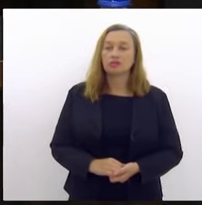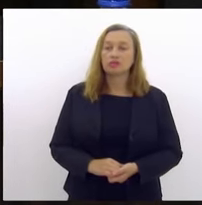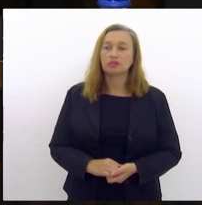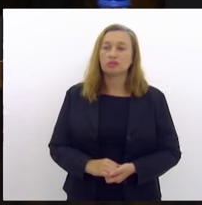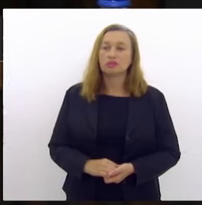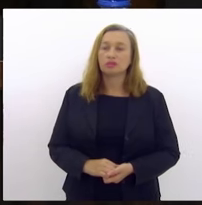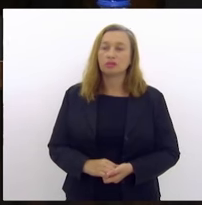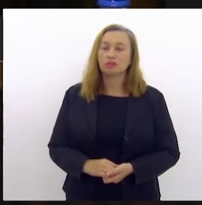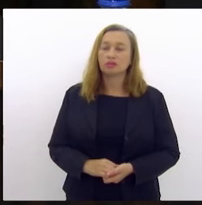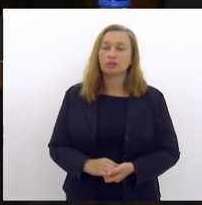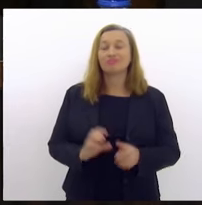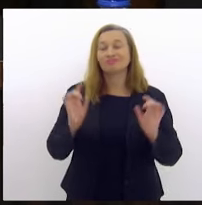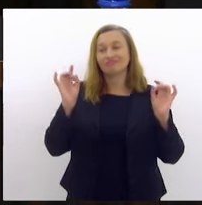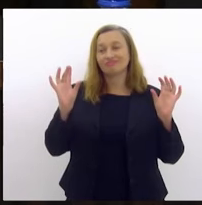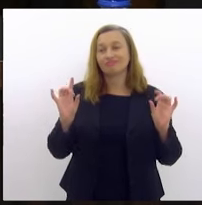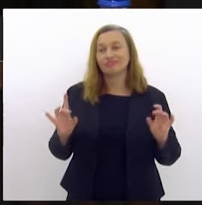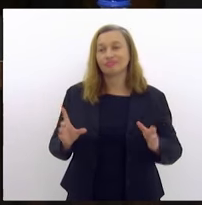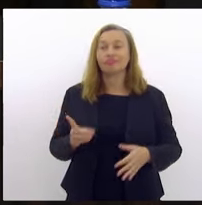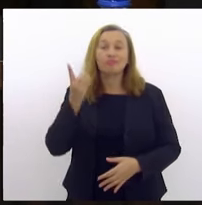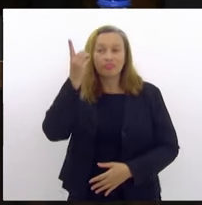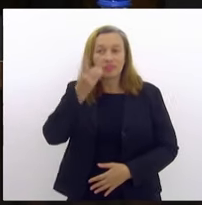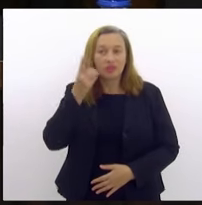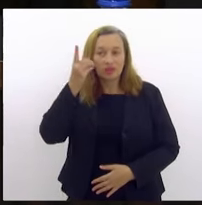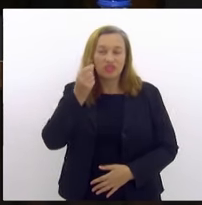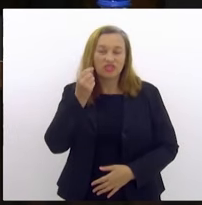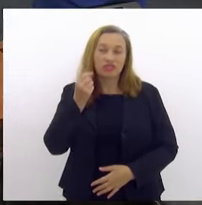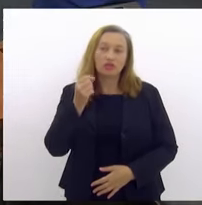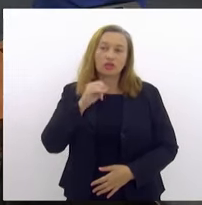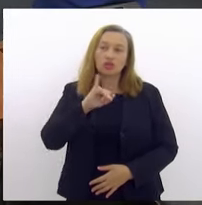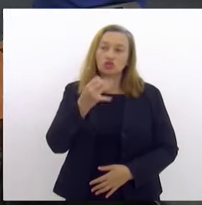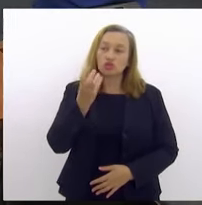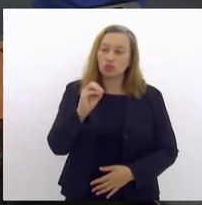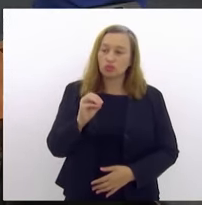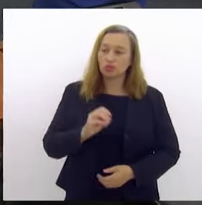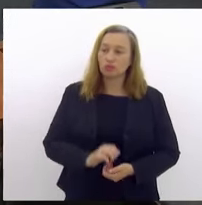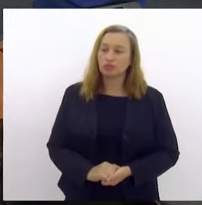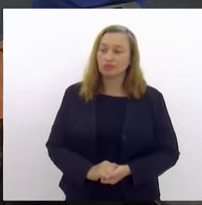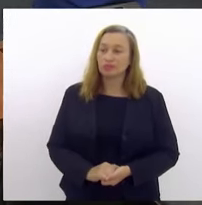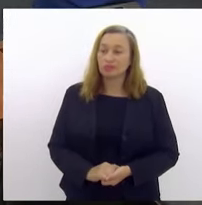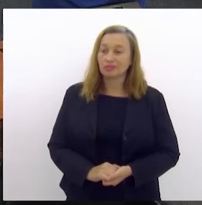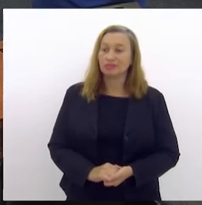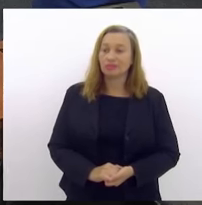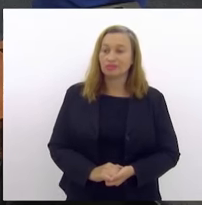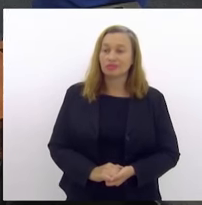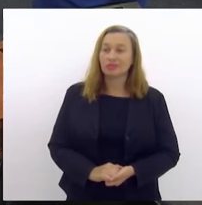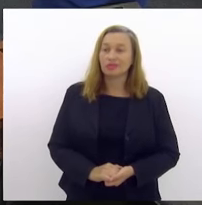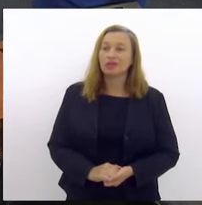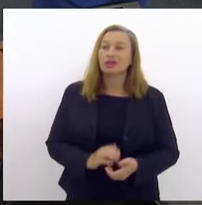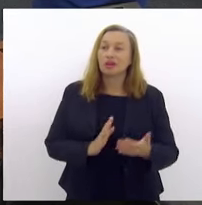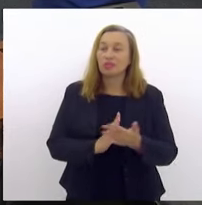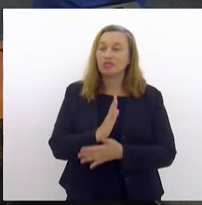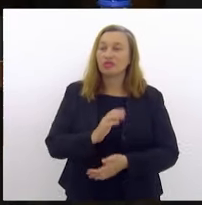relatoria especial, o deputado Júlio Rocha. Acompanhe o parecer do CCJ.